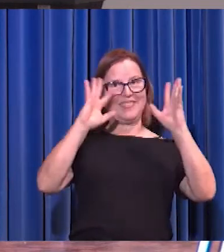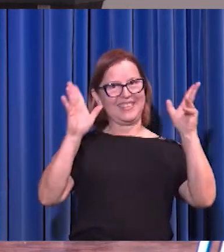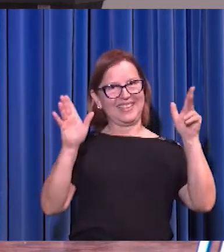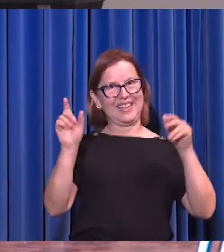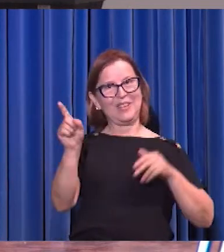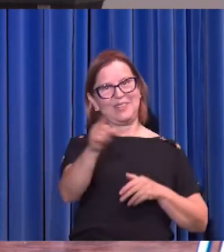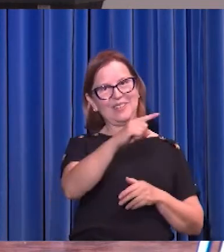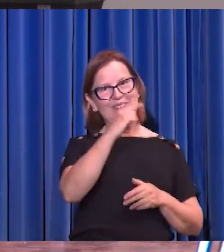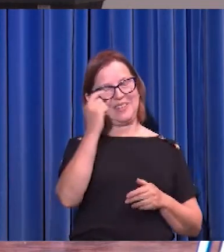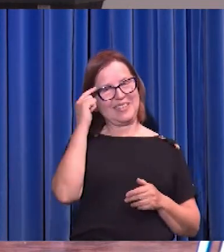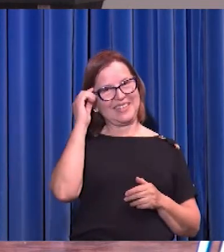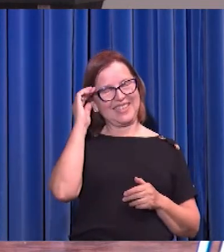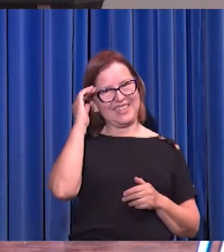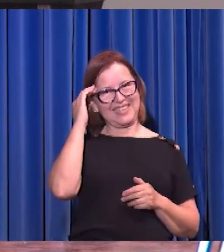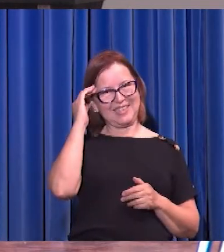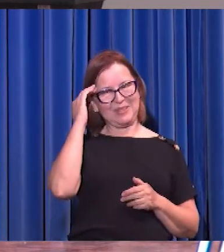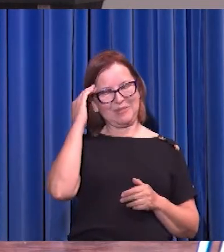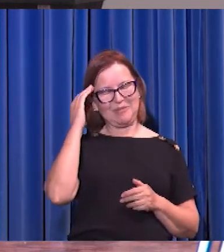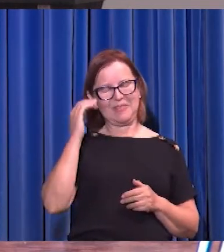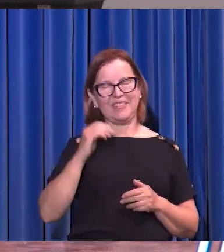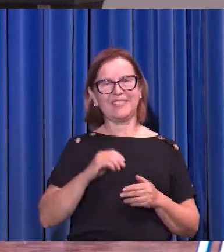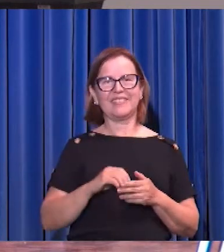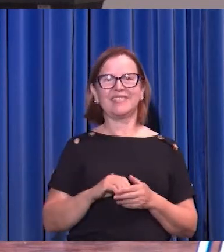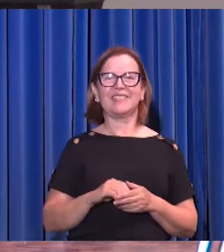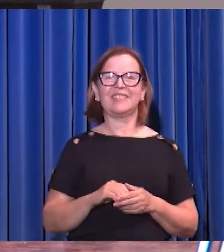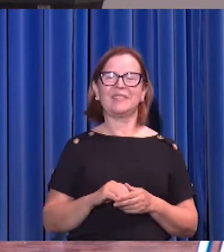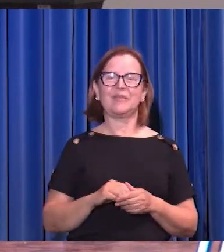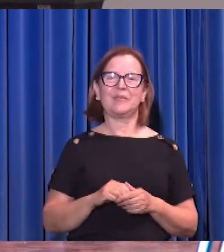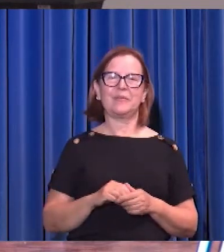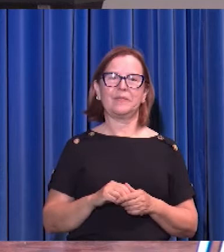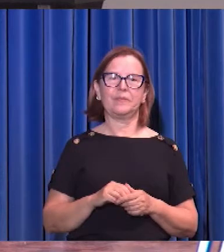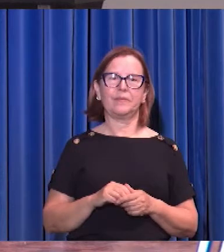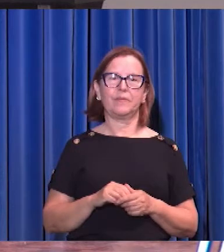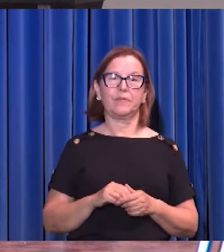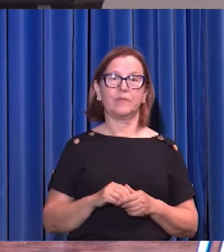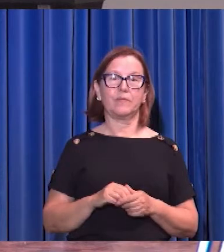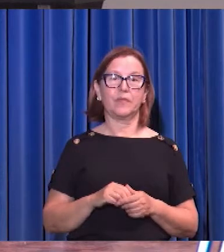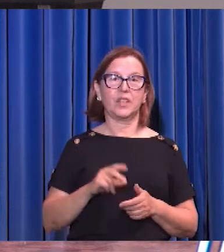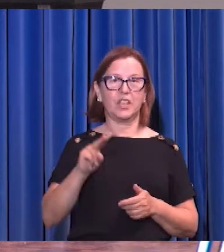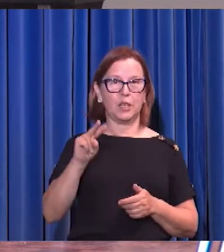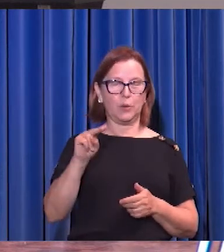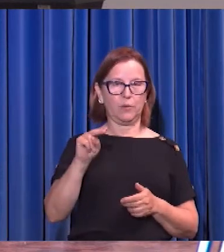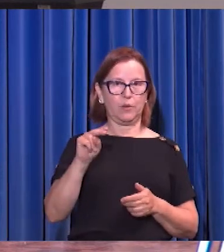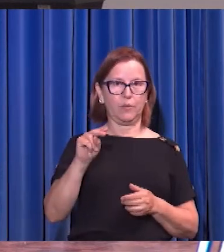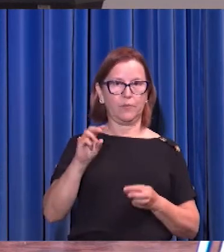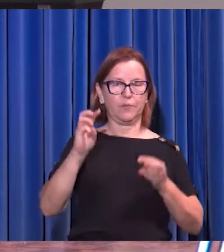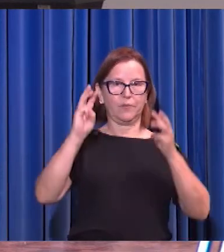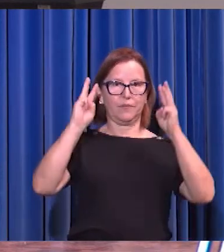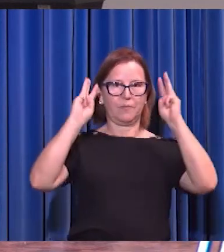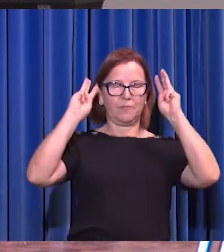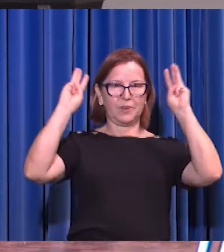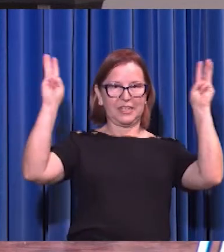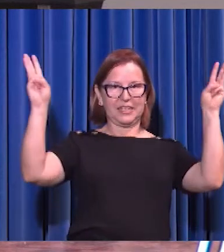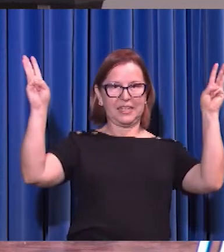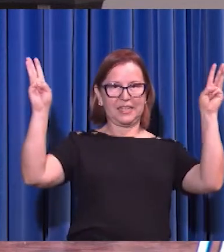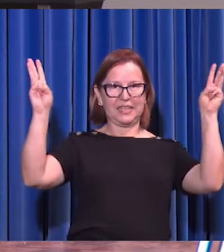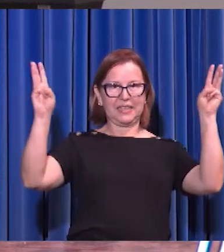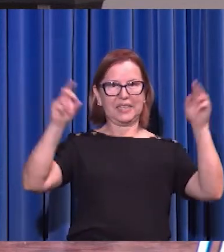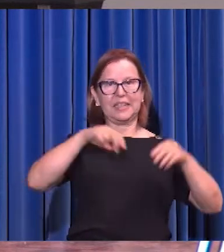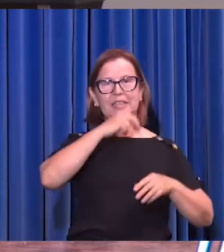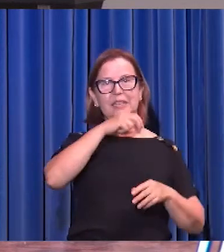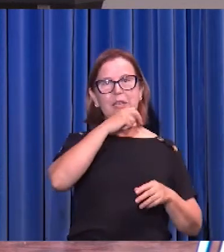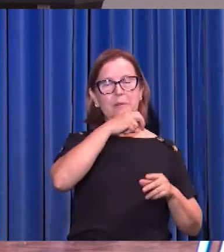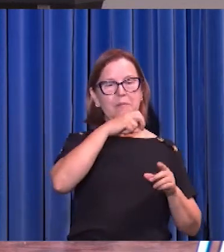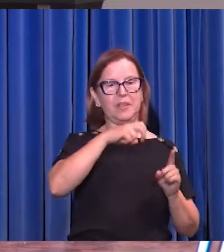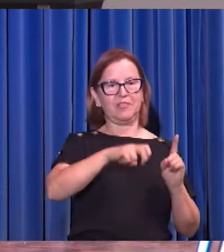entendimento a respeito disso tudo. Do modo e do modo por que Moisés